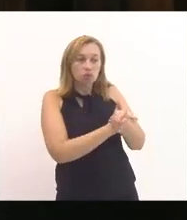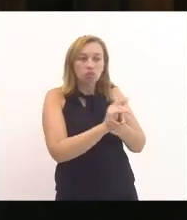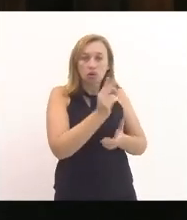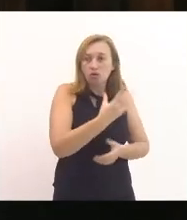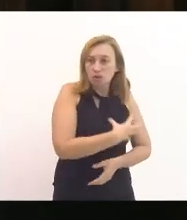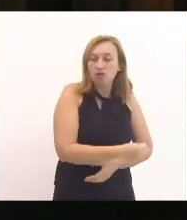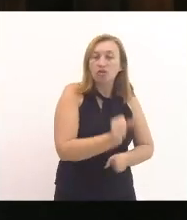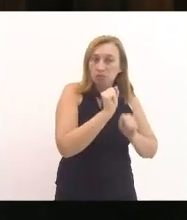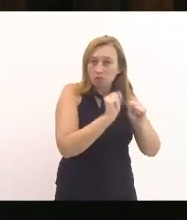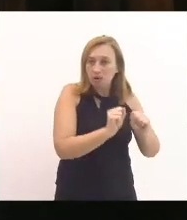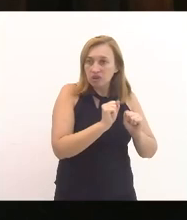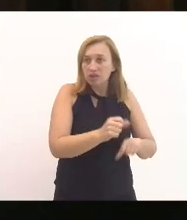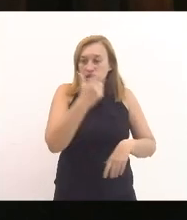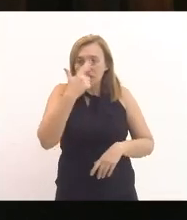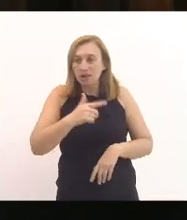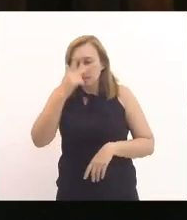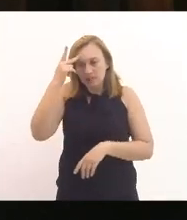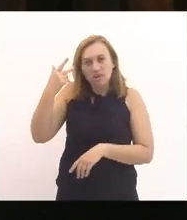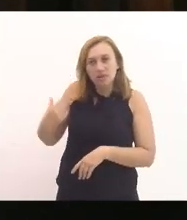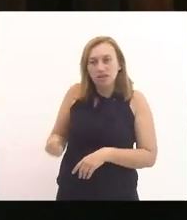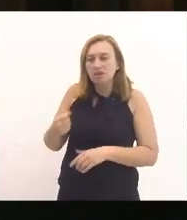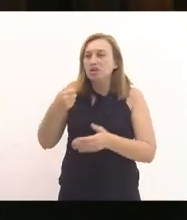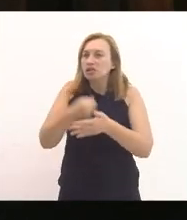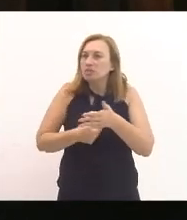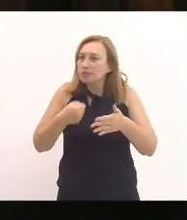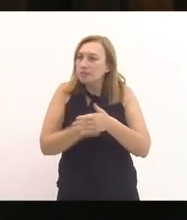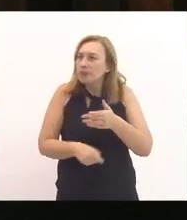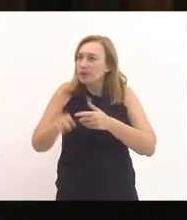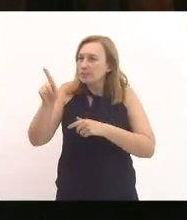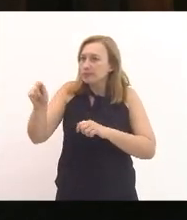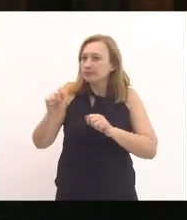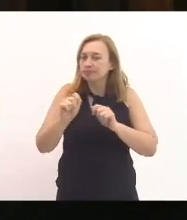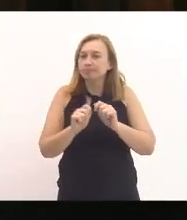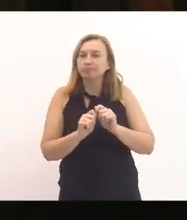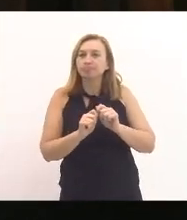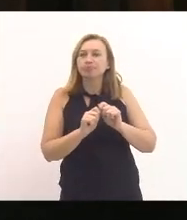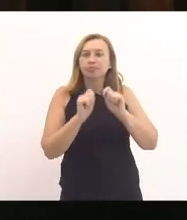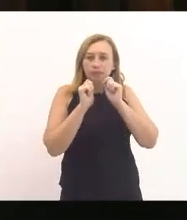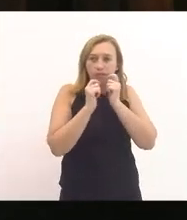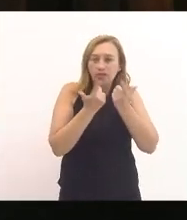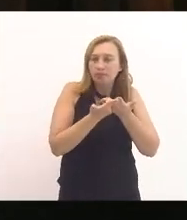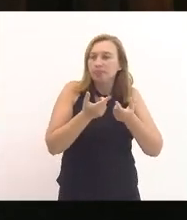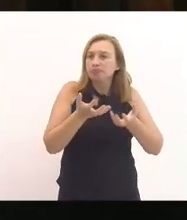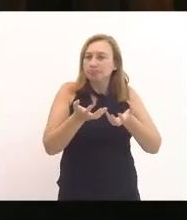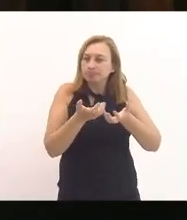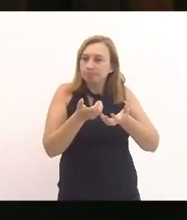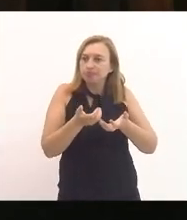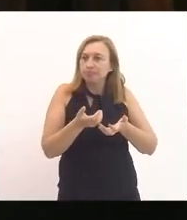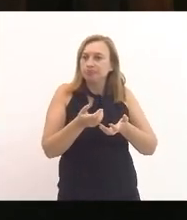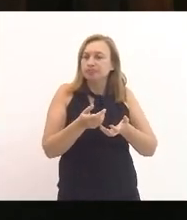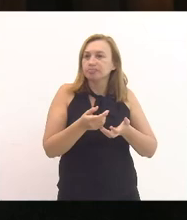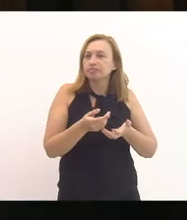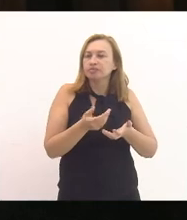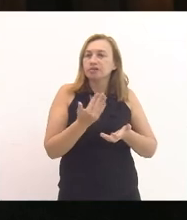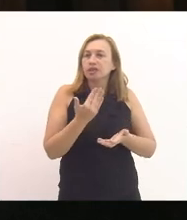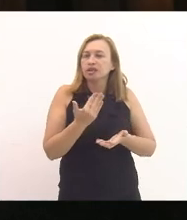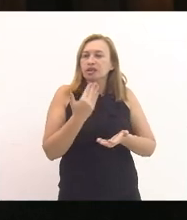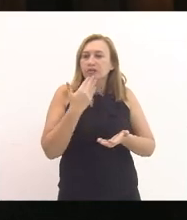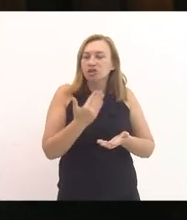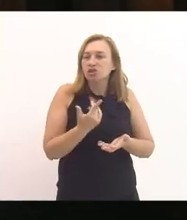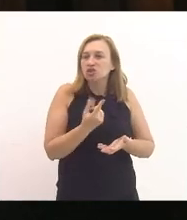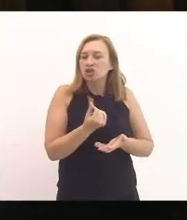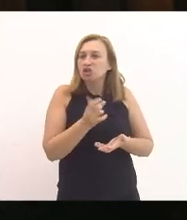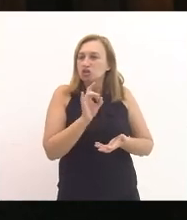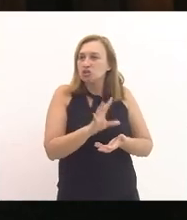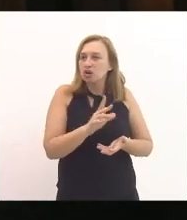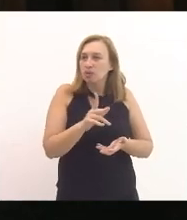é a mesma coisa quando nós brigamos lá no palácio que queria dar a recomposição somente por os ativos eu pedi palavra